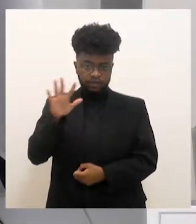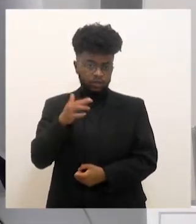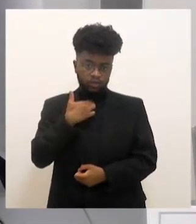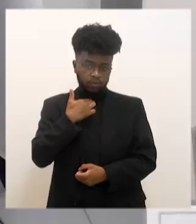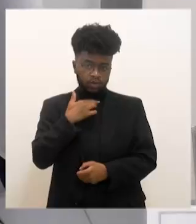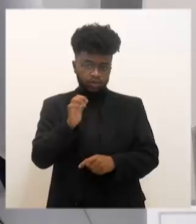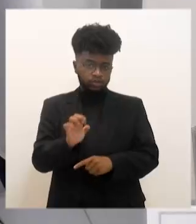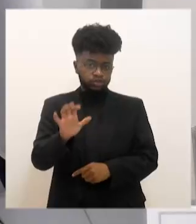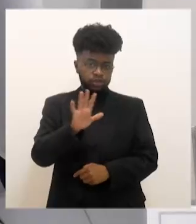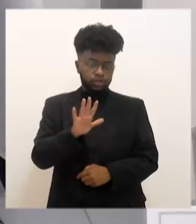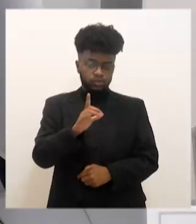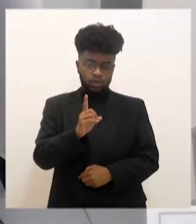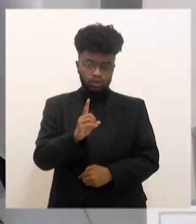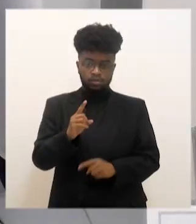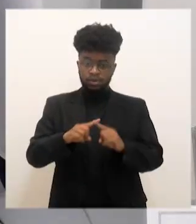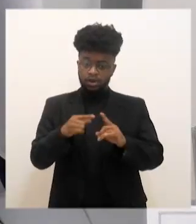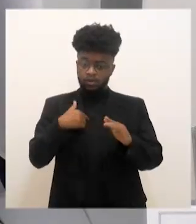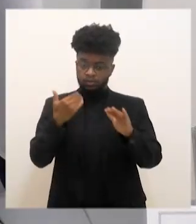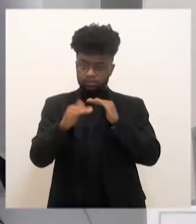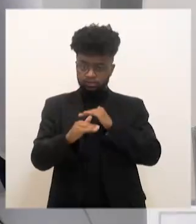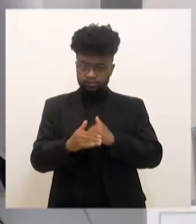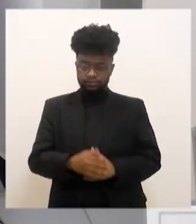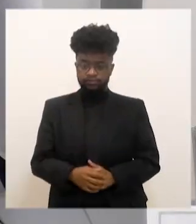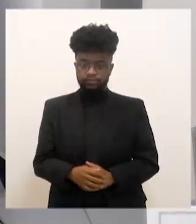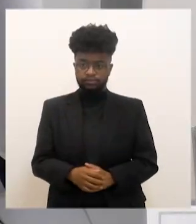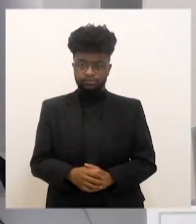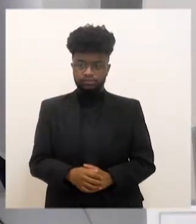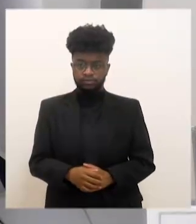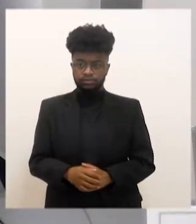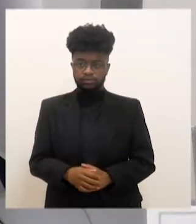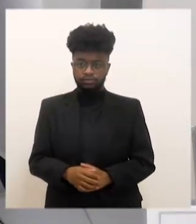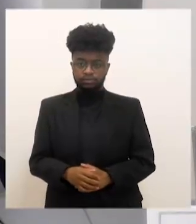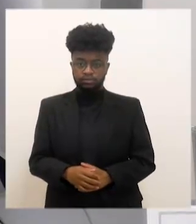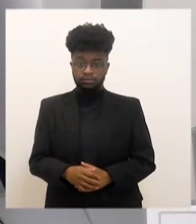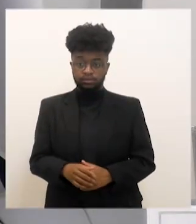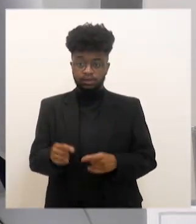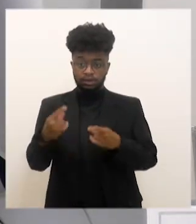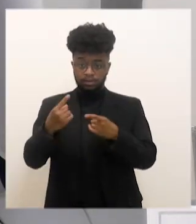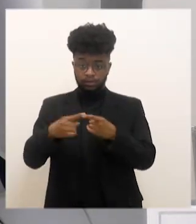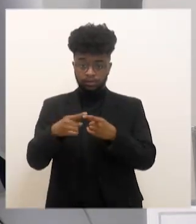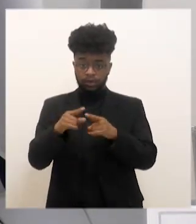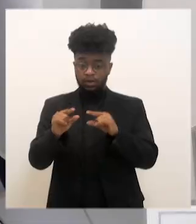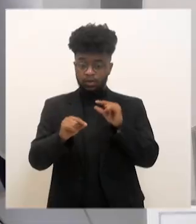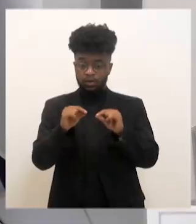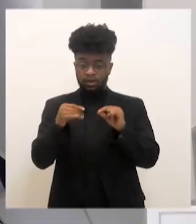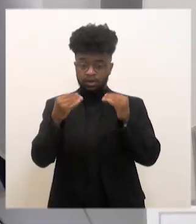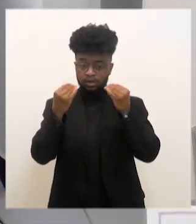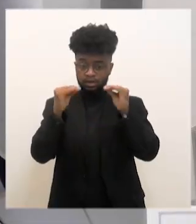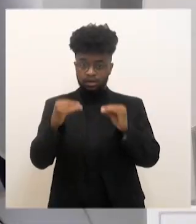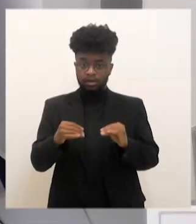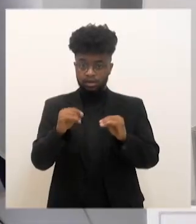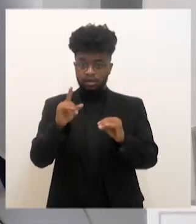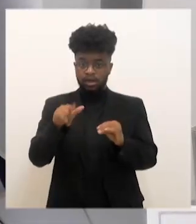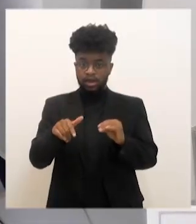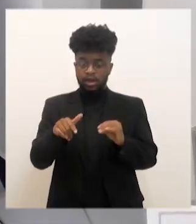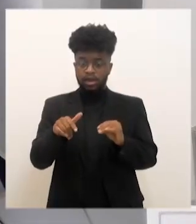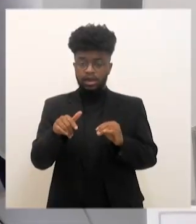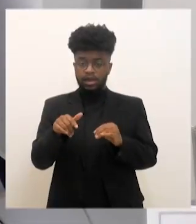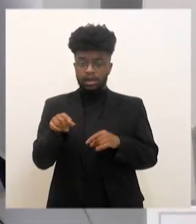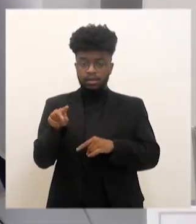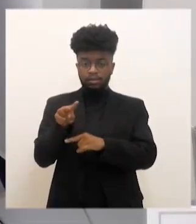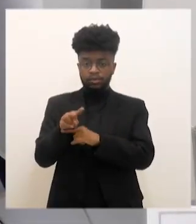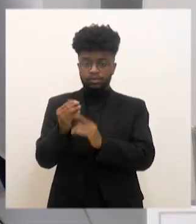não estadual, algo que eu discordo, porque o que está sendo levado em consideração é um bem tutelado maior